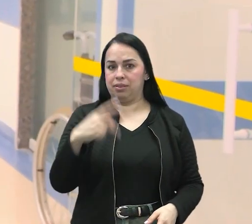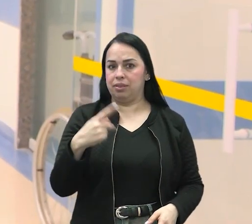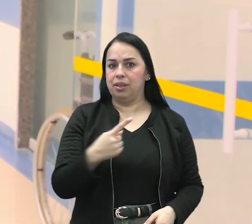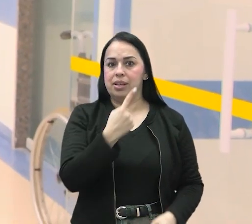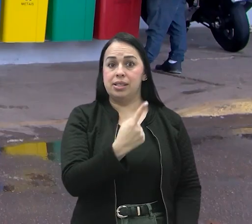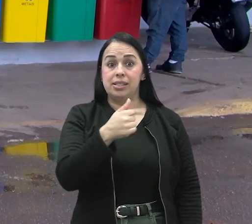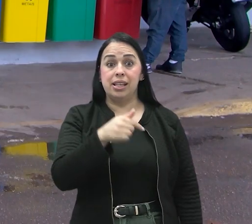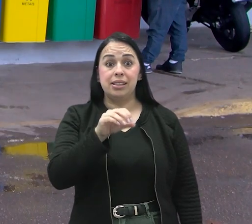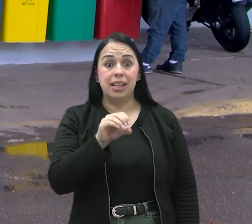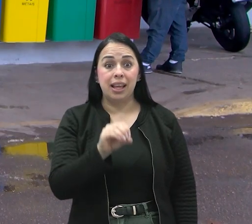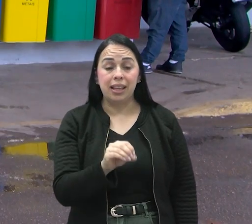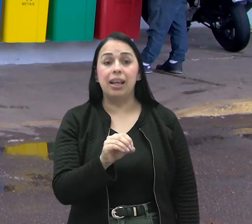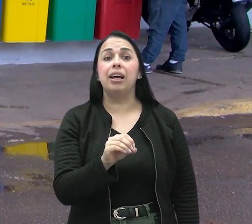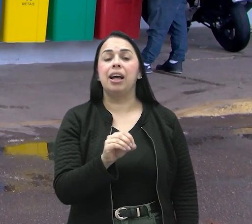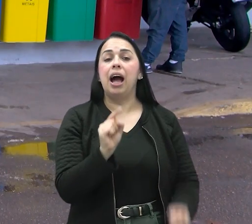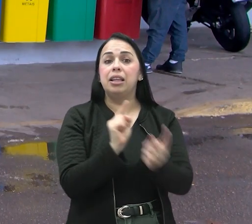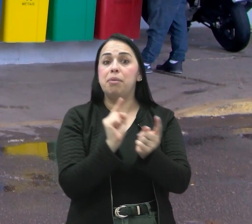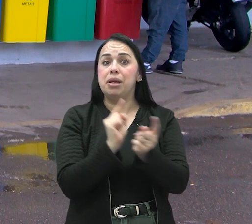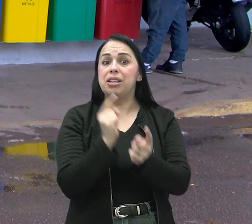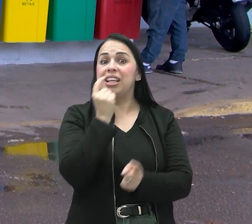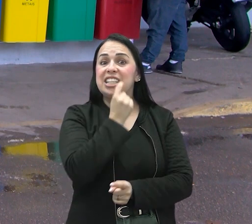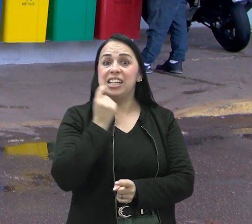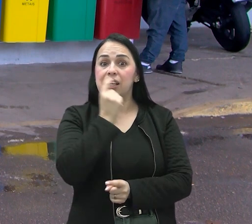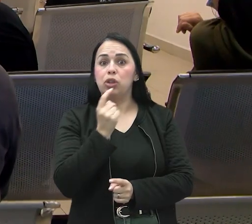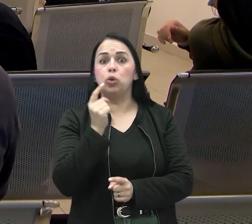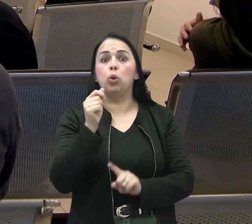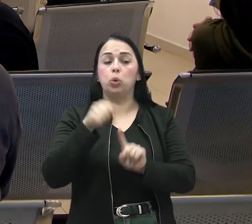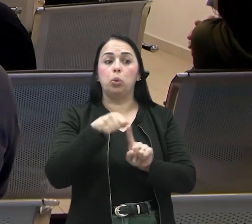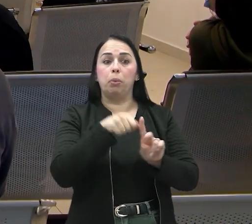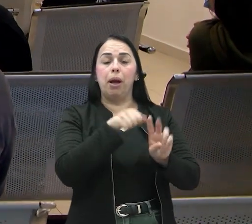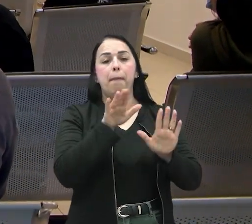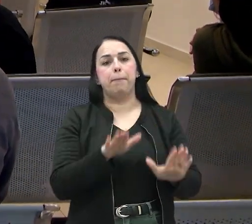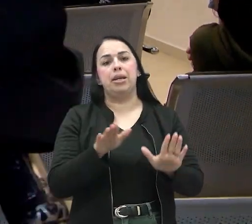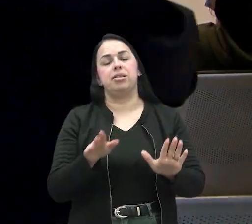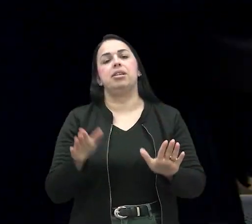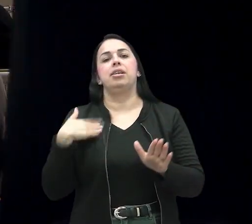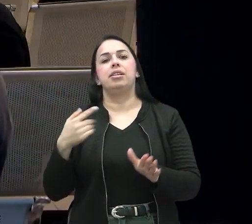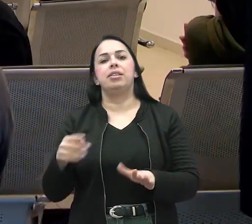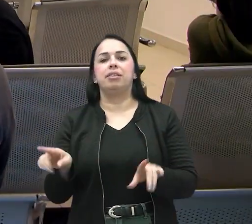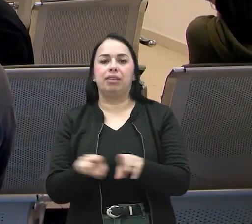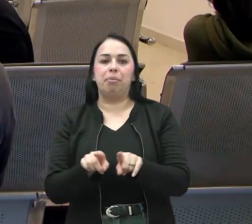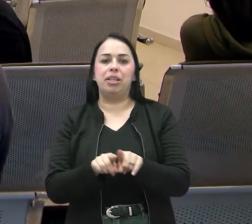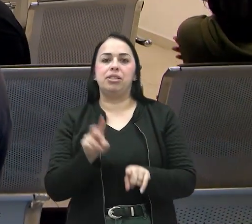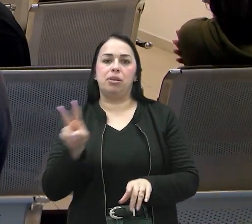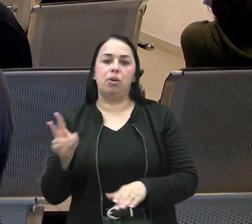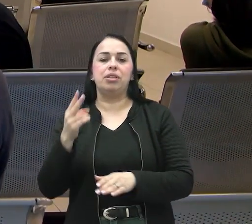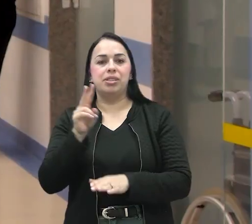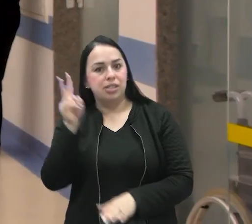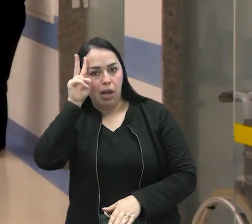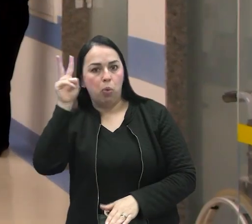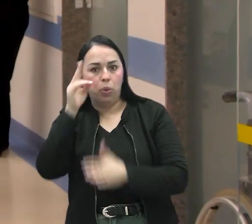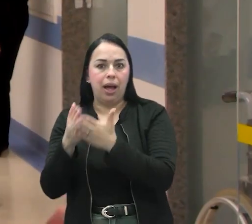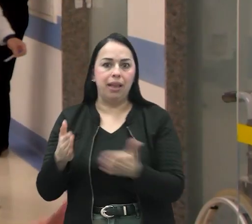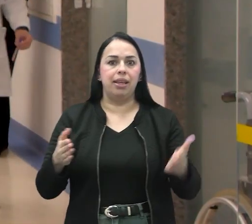cerca de 170 atendimentos odontológicos por mês, apenas em horário comercial, sem plantão fixo.